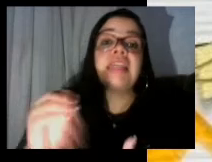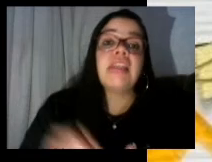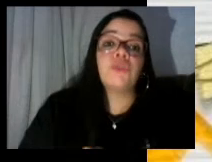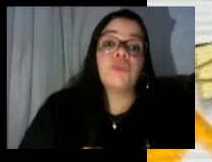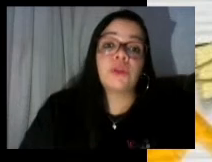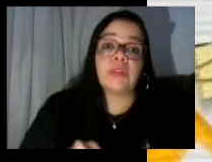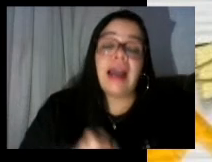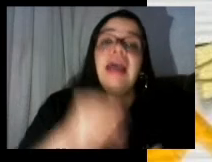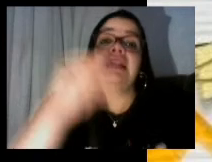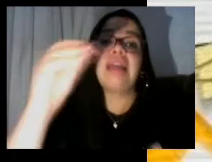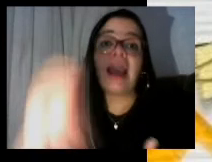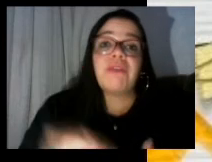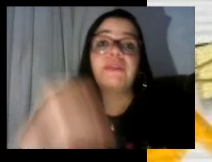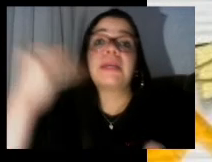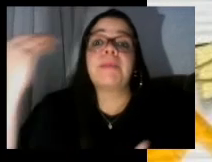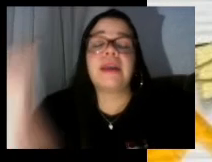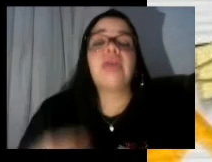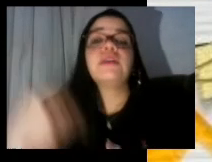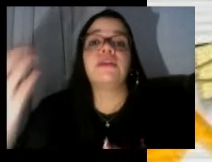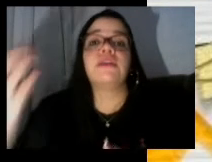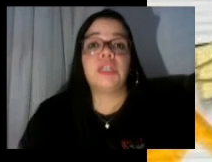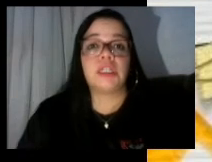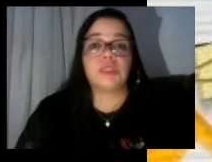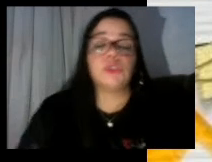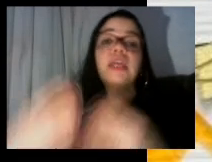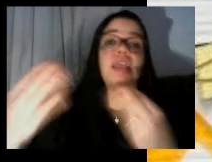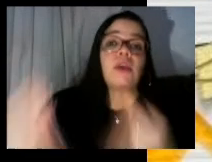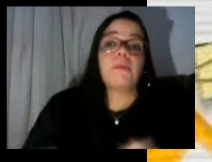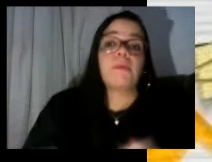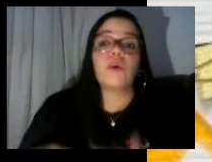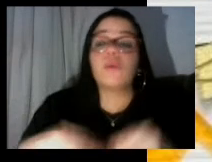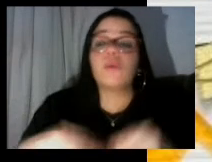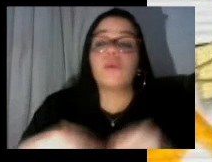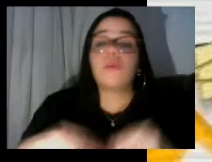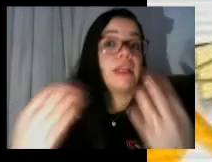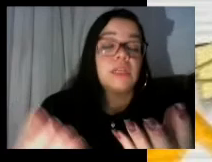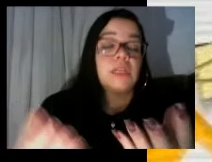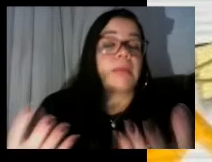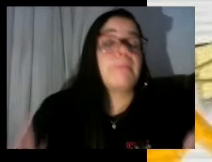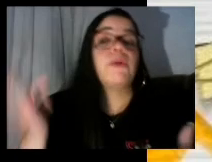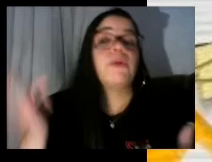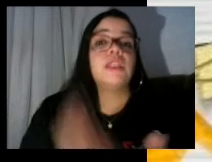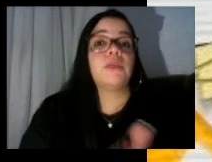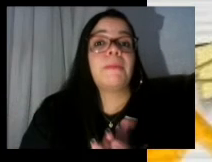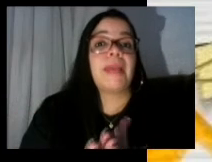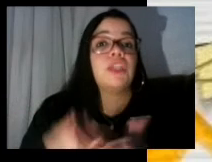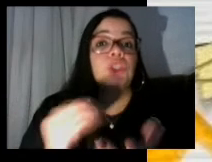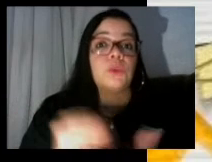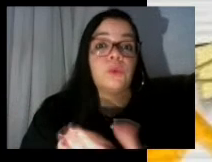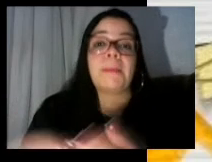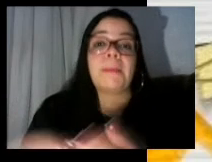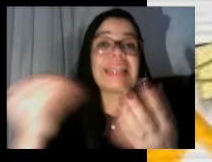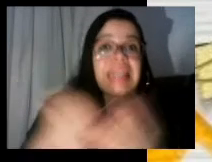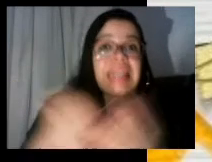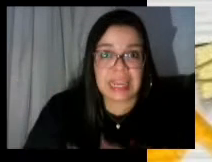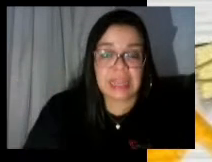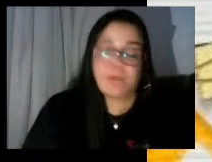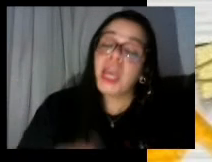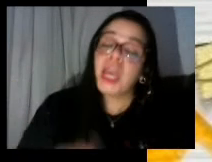E eles foram lá na África, pegaram esses africanos, que eram pessoas como eles também, porém tinham a pele escura, a